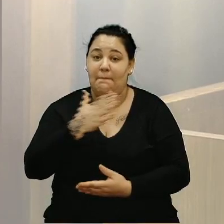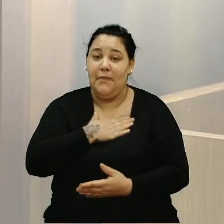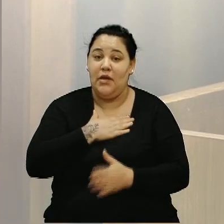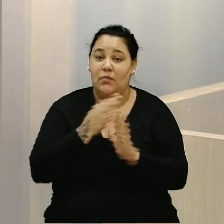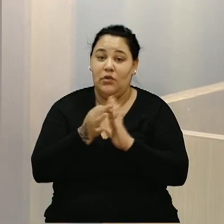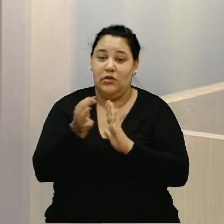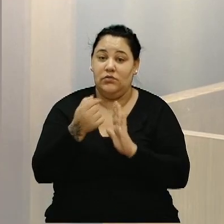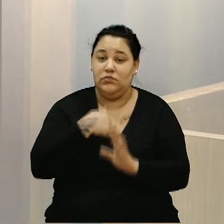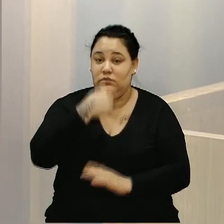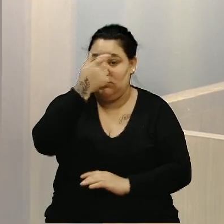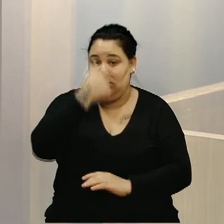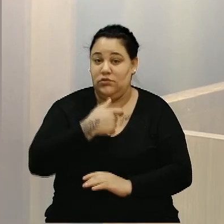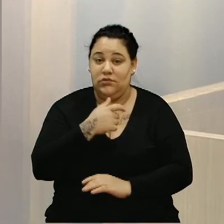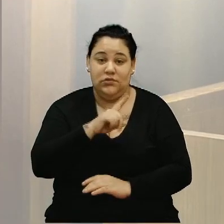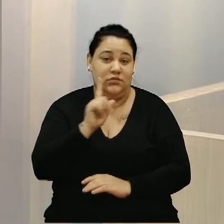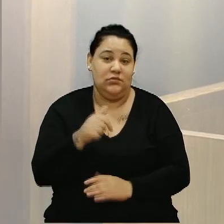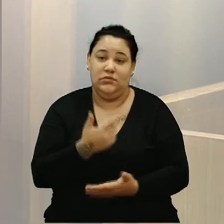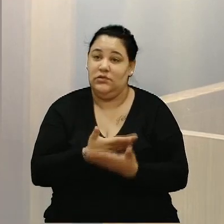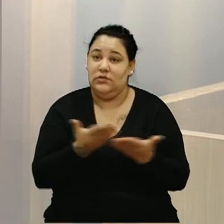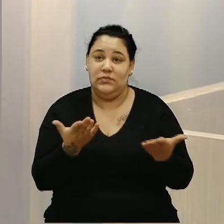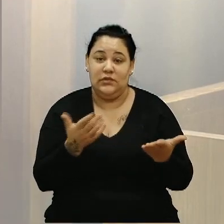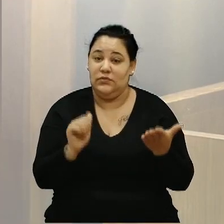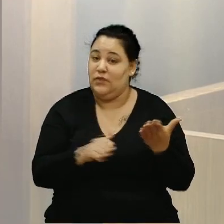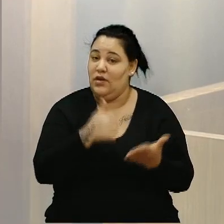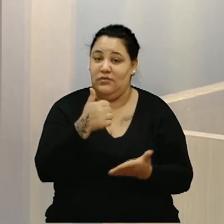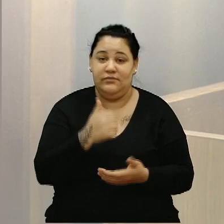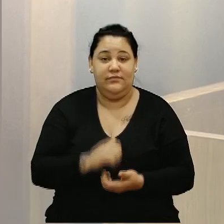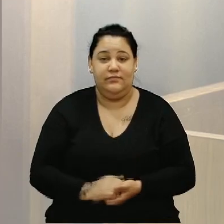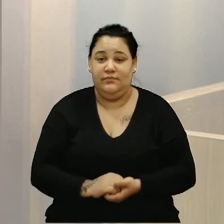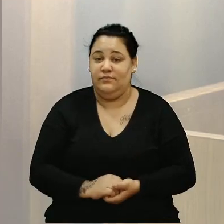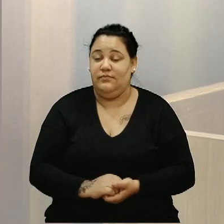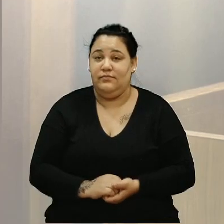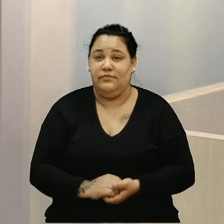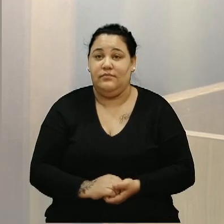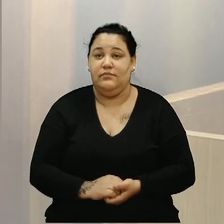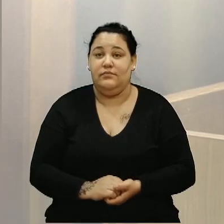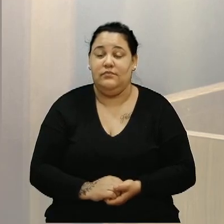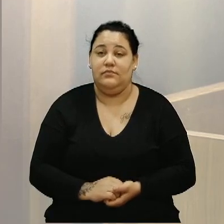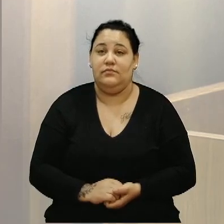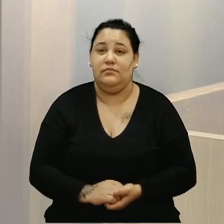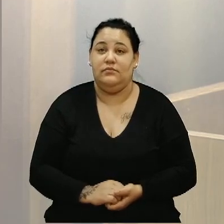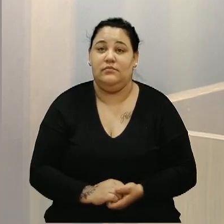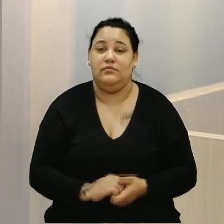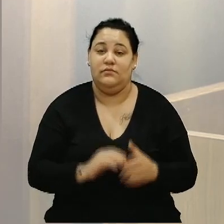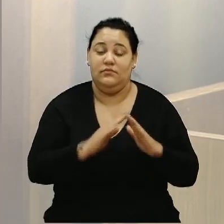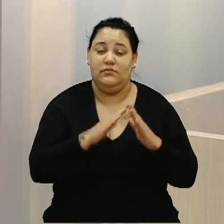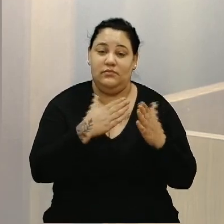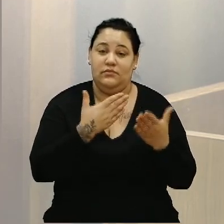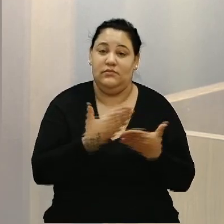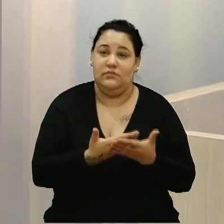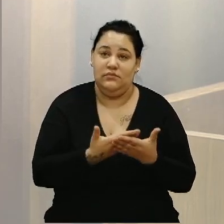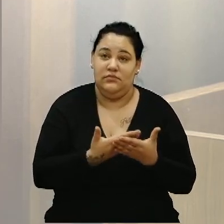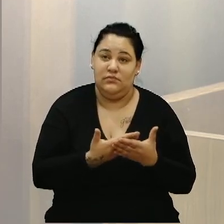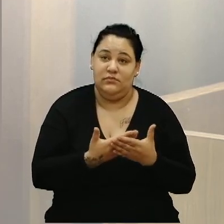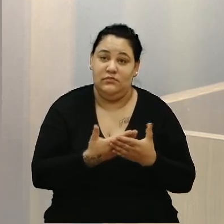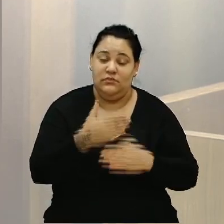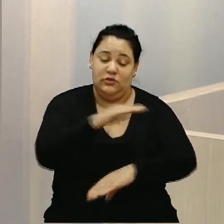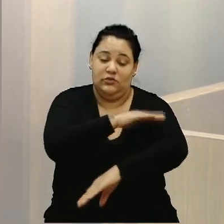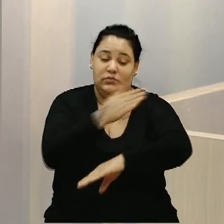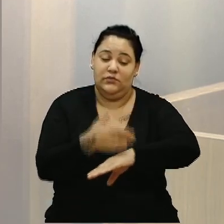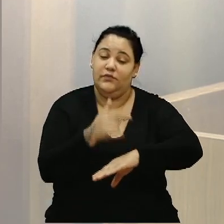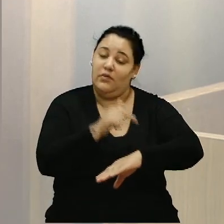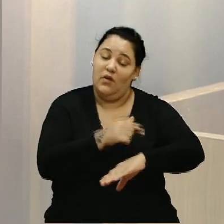eu acho que aquele não é o espaço mais adequado. Para uma escola num pavilhão, claro, lá